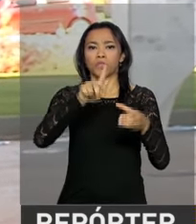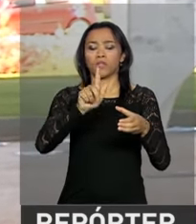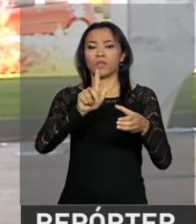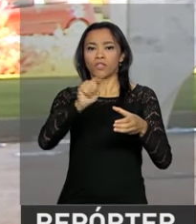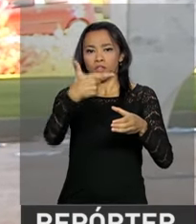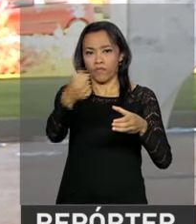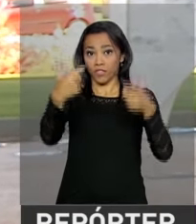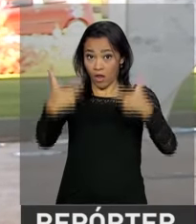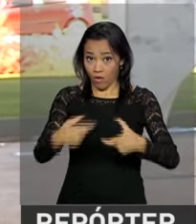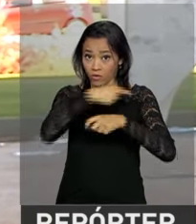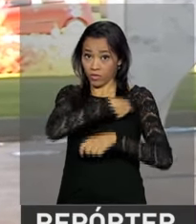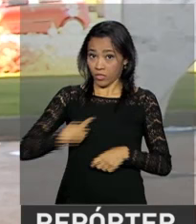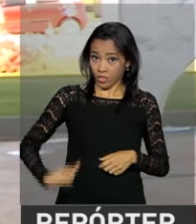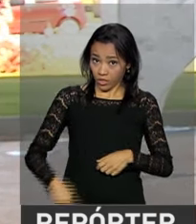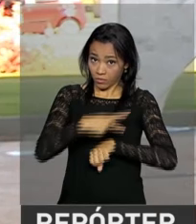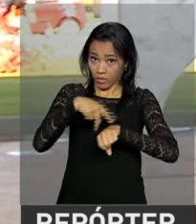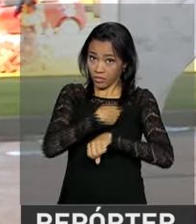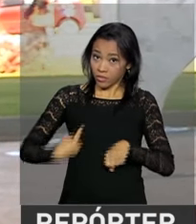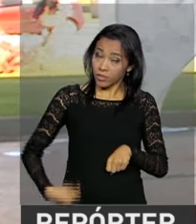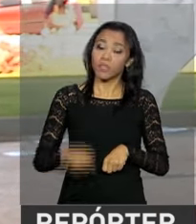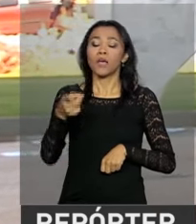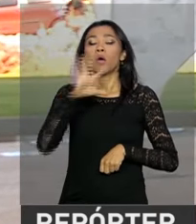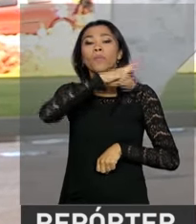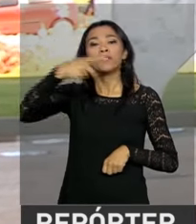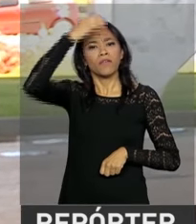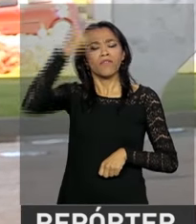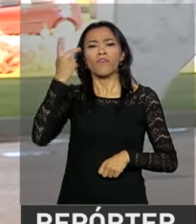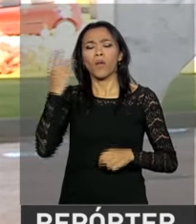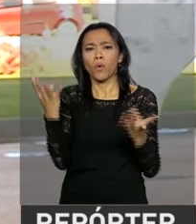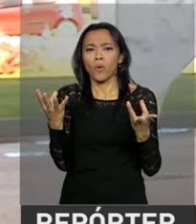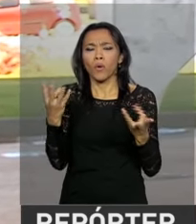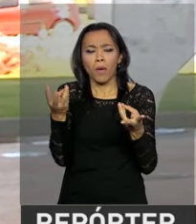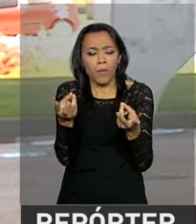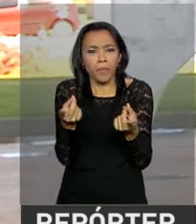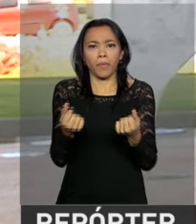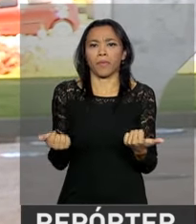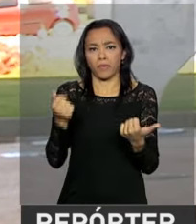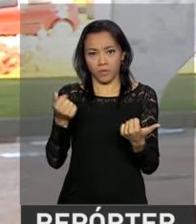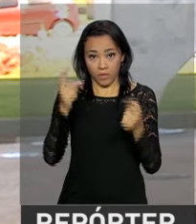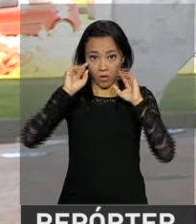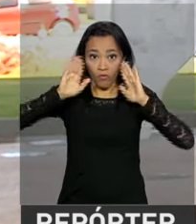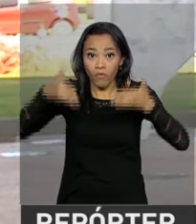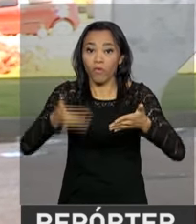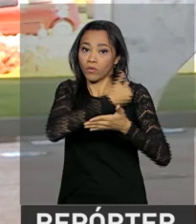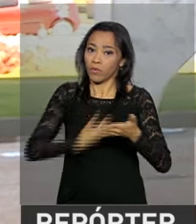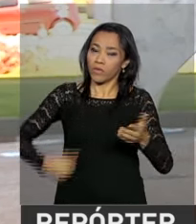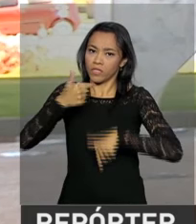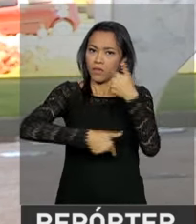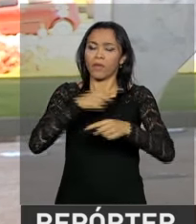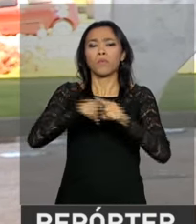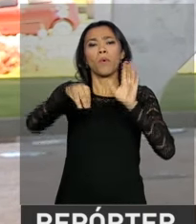China, o presidente da República, Michel Temer, falou sobre as prioridades do governo para o segundo semestre. Entre elas estão a proposta de